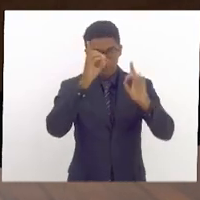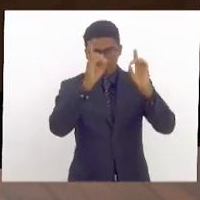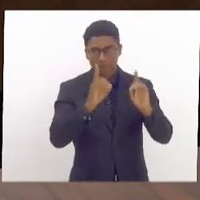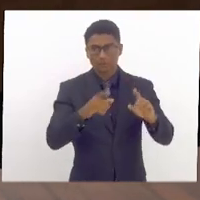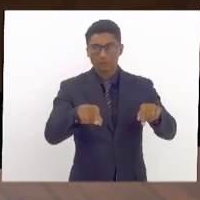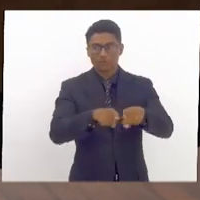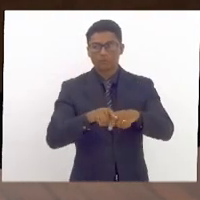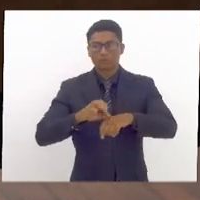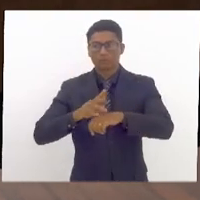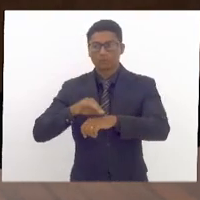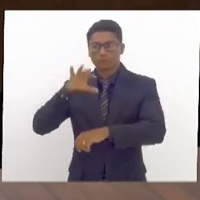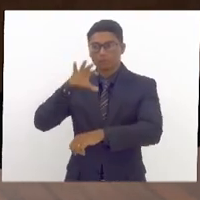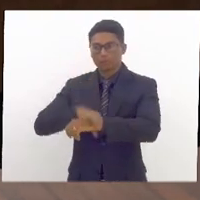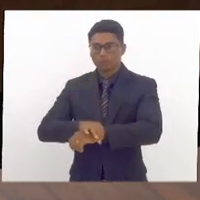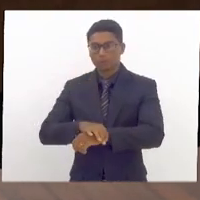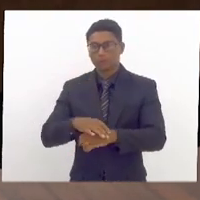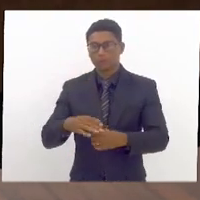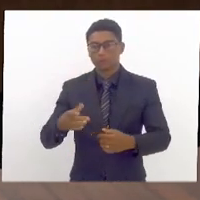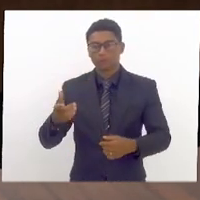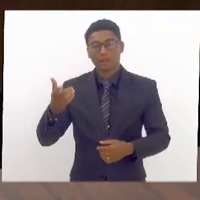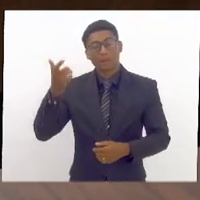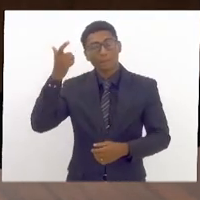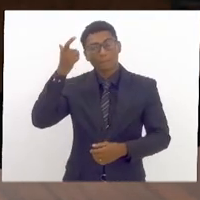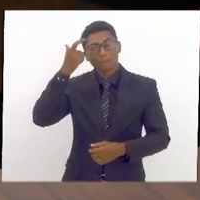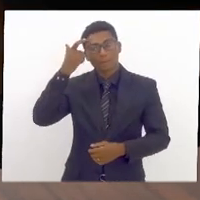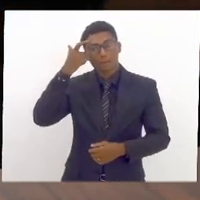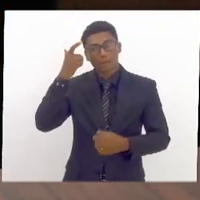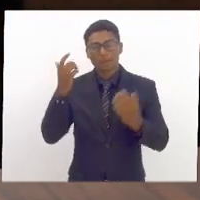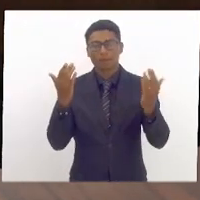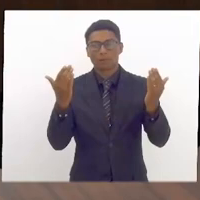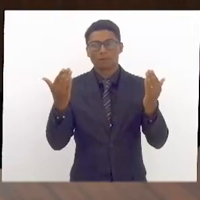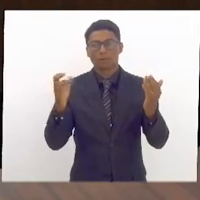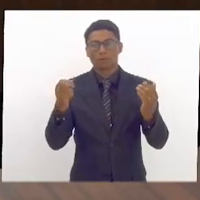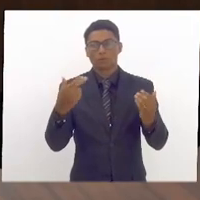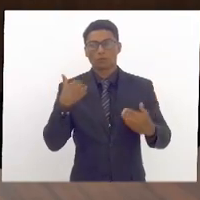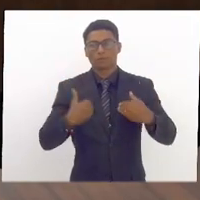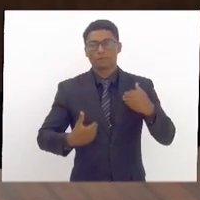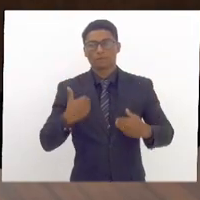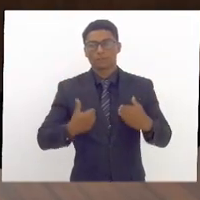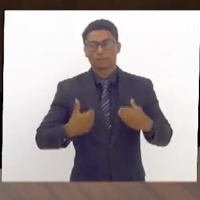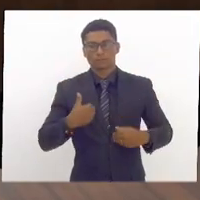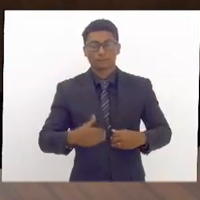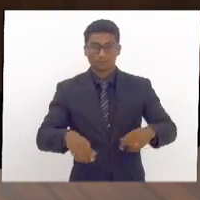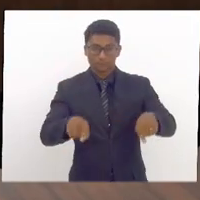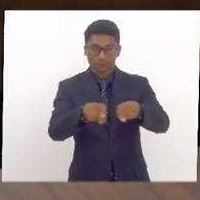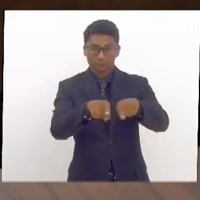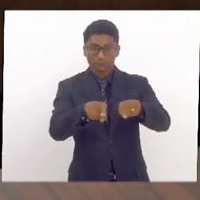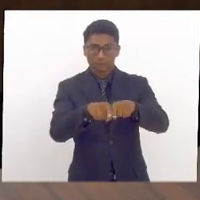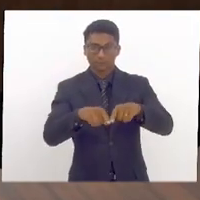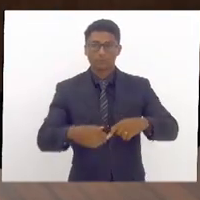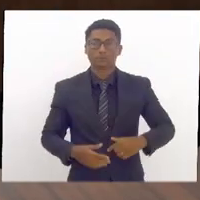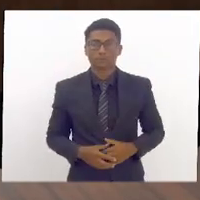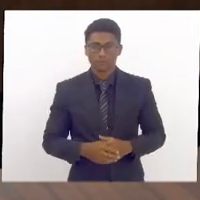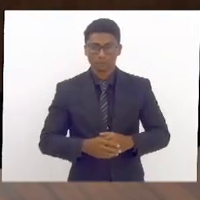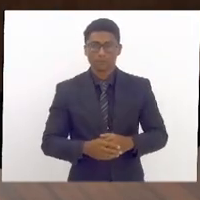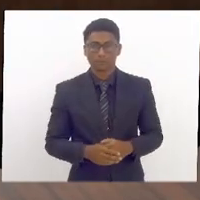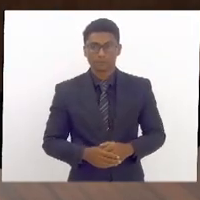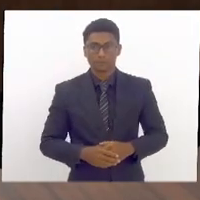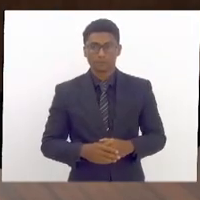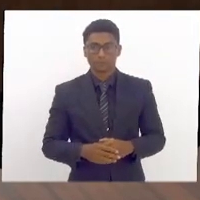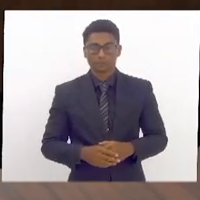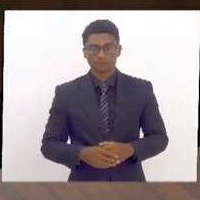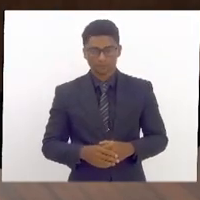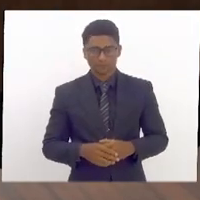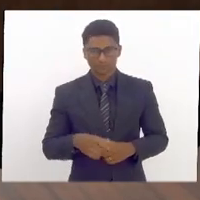doenças crônicas mentais, psiquiátricas ou físicas, mas também porque ele precisa, como eu